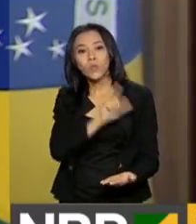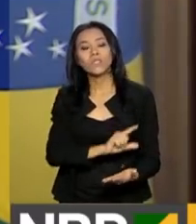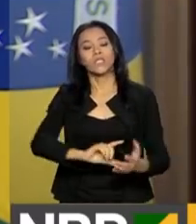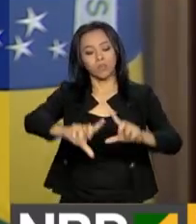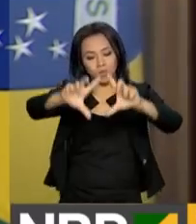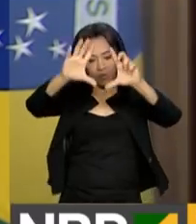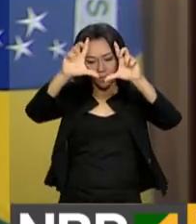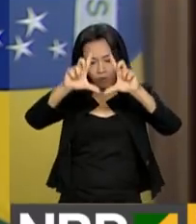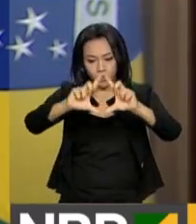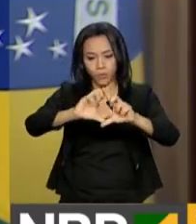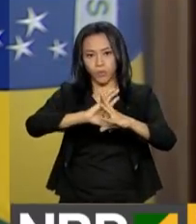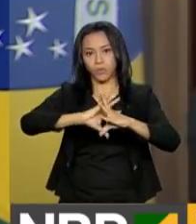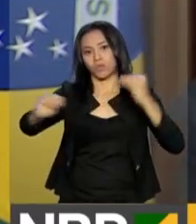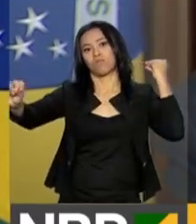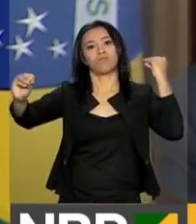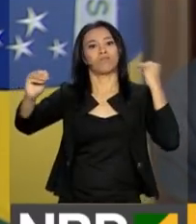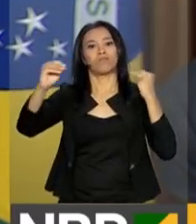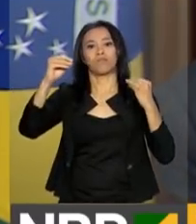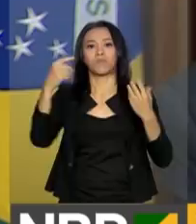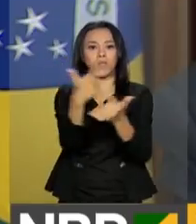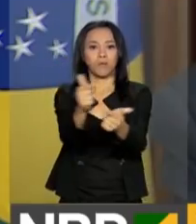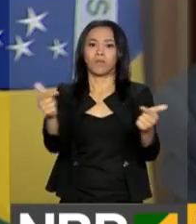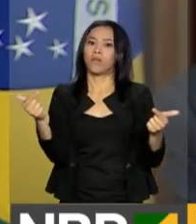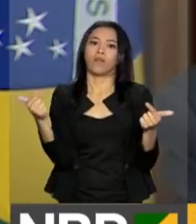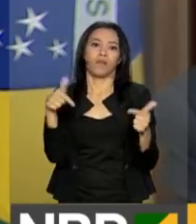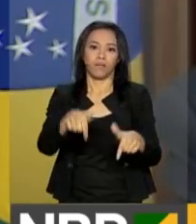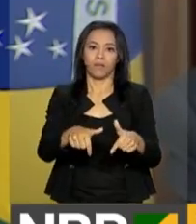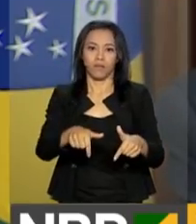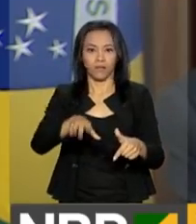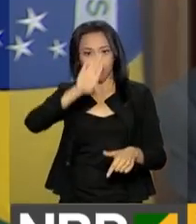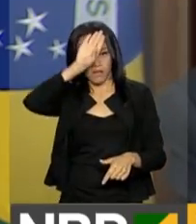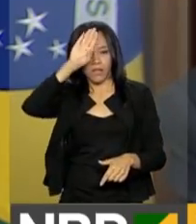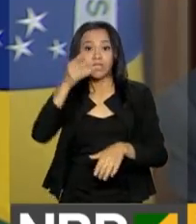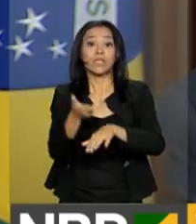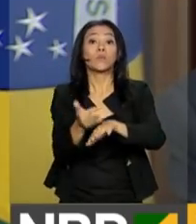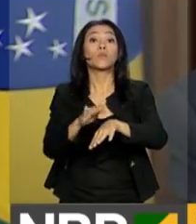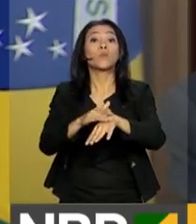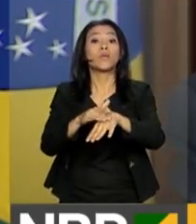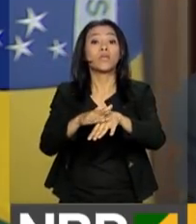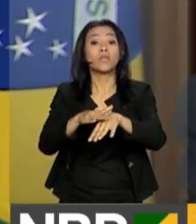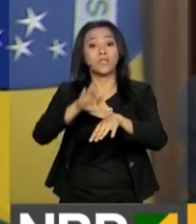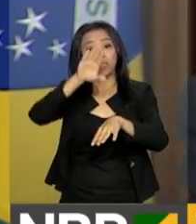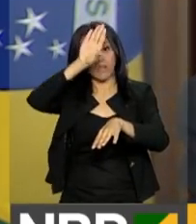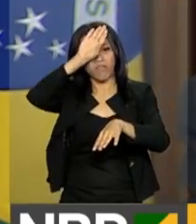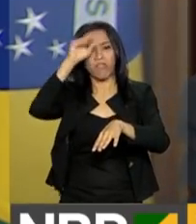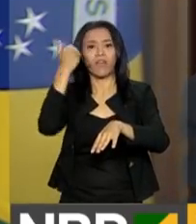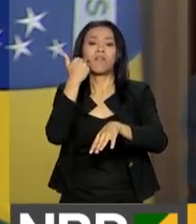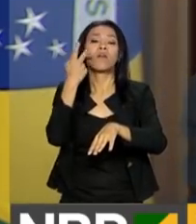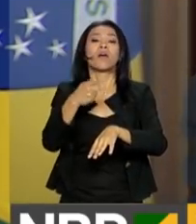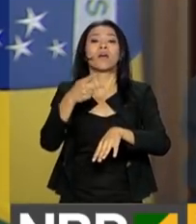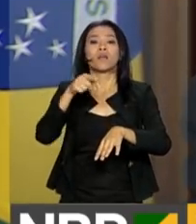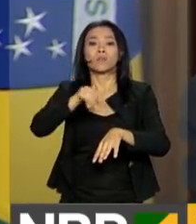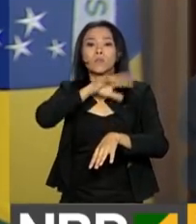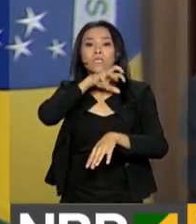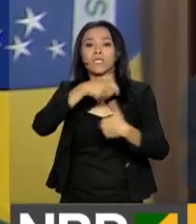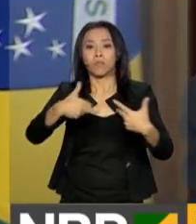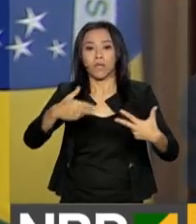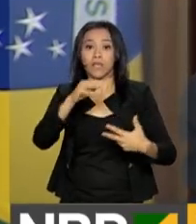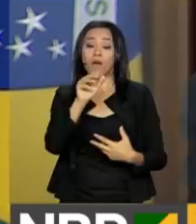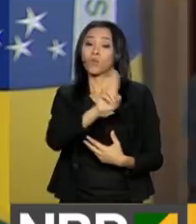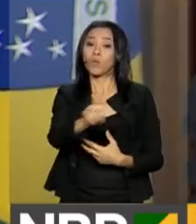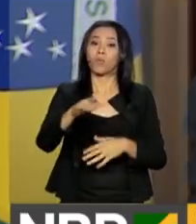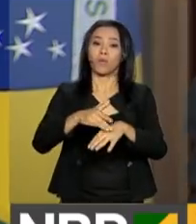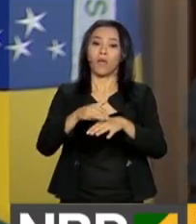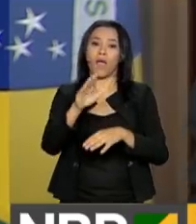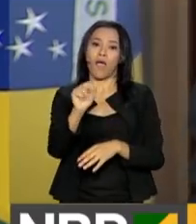em definitivo por senhores entender a importância disso o bairro está insistindo muito que nós que o acompanha país